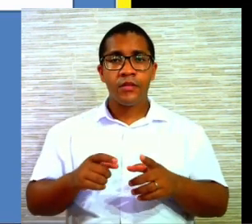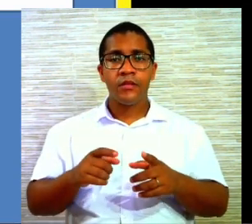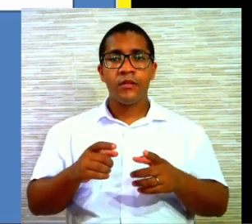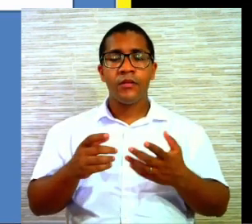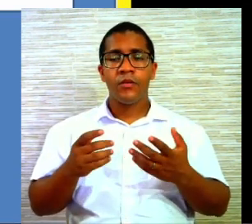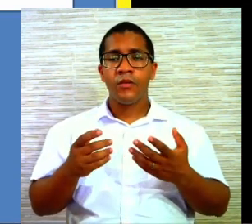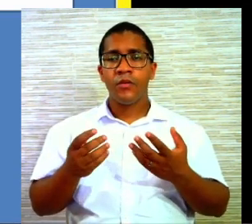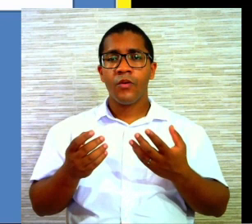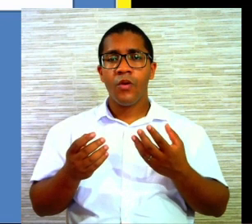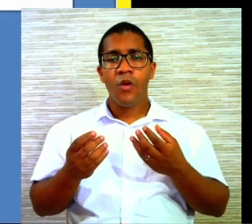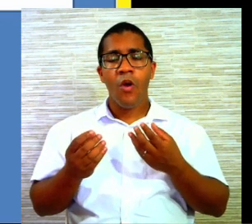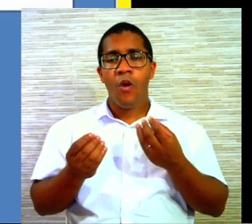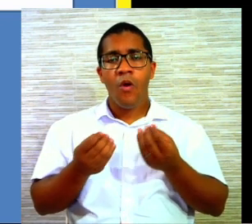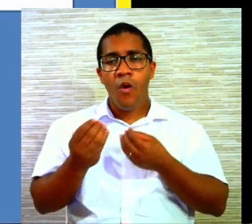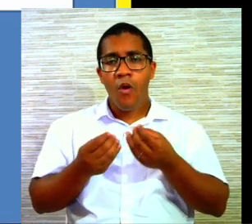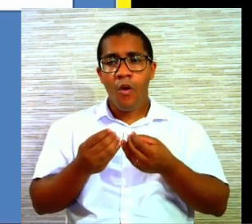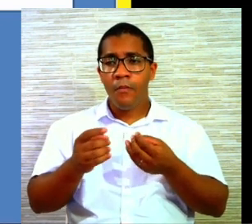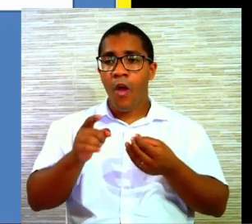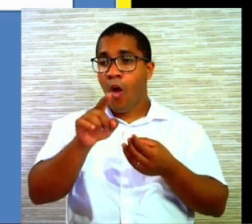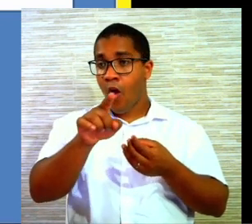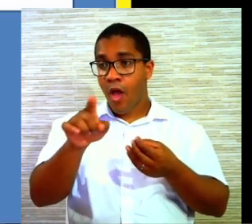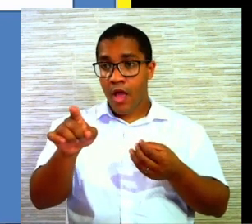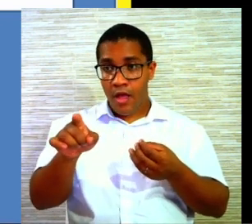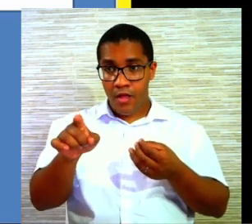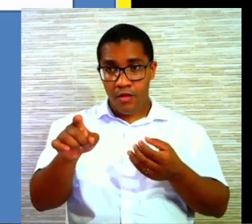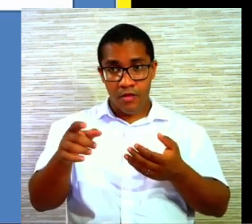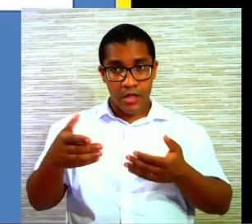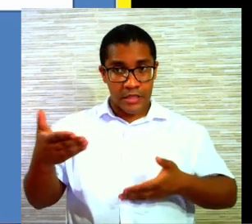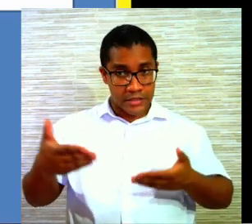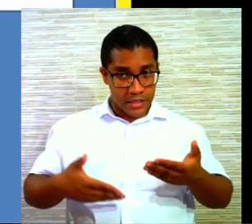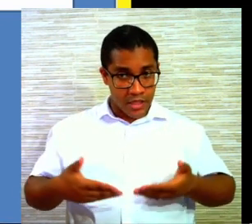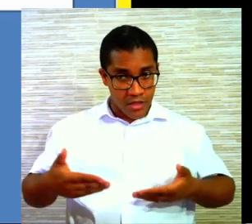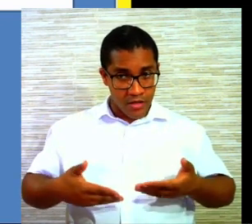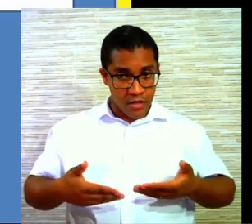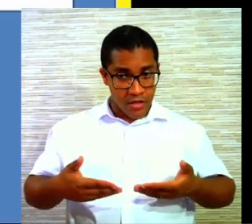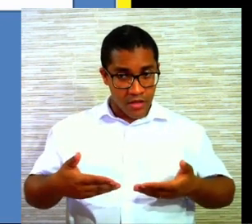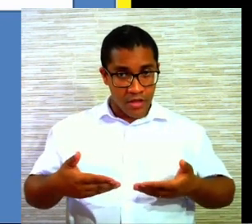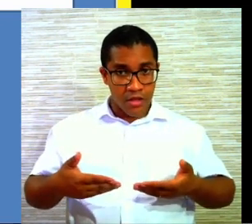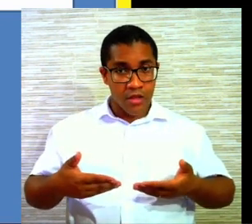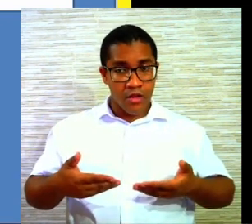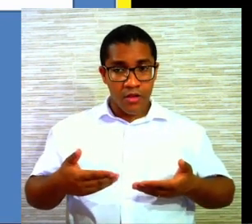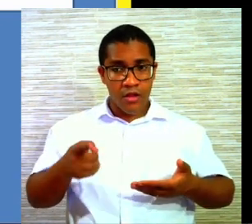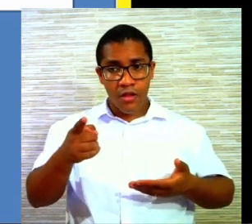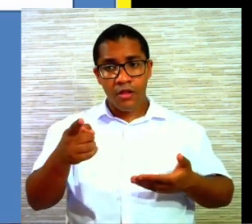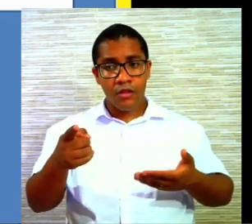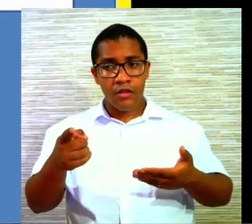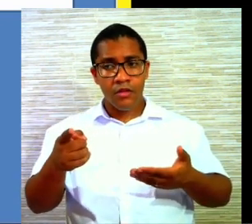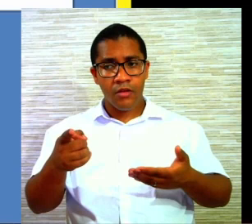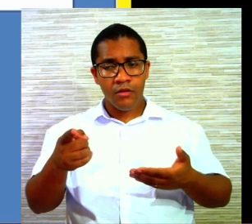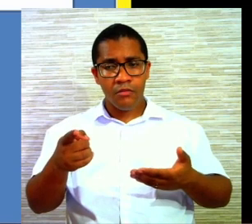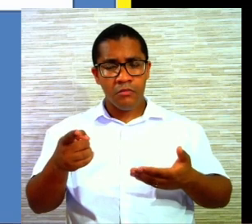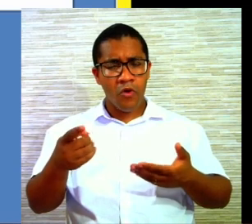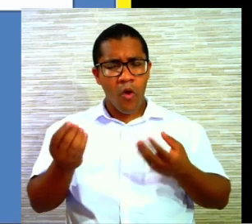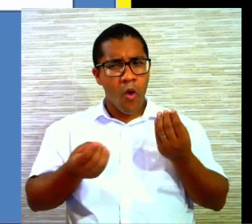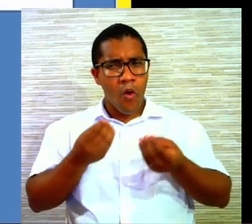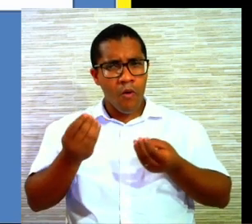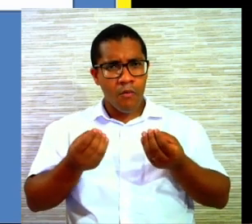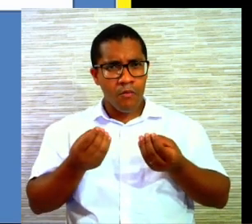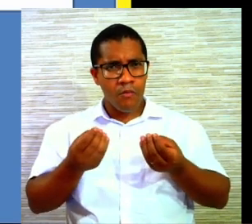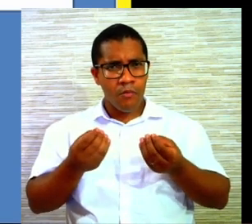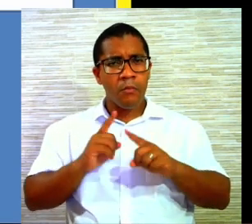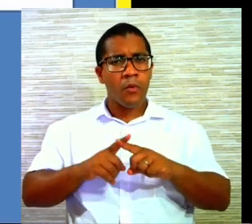forma indivíduos podiam tornar-se servos durante a Idade Média? Podemos dizer que as